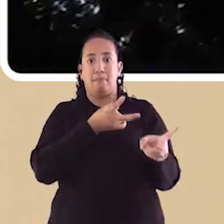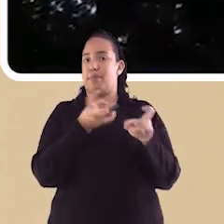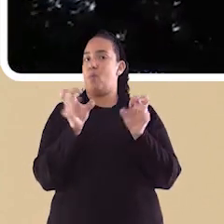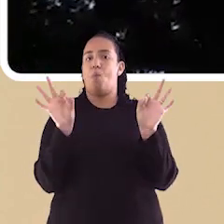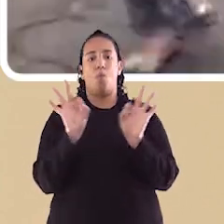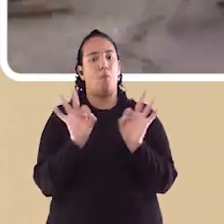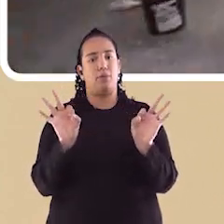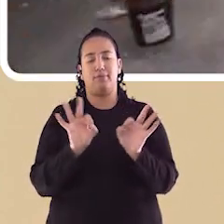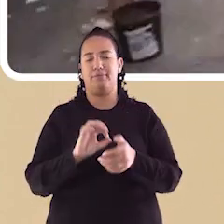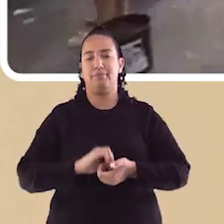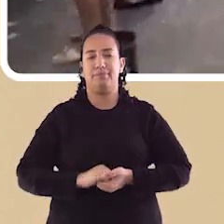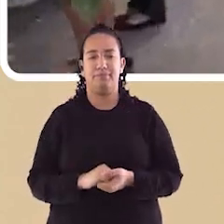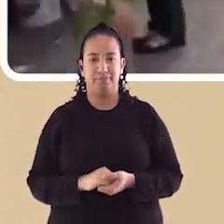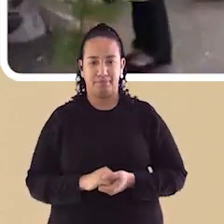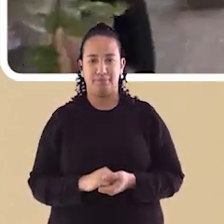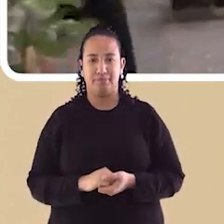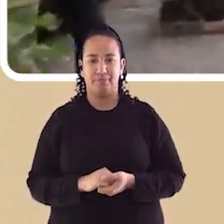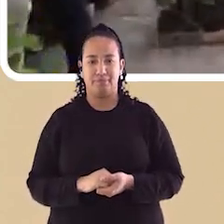gente não vê.